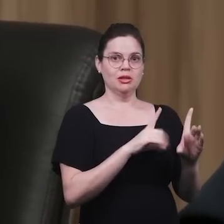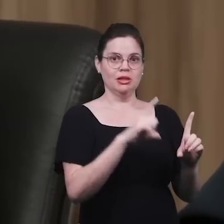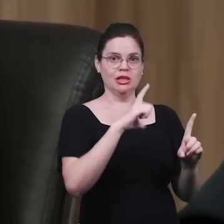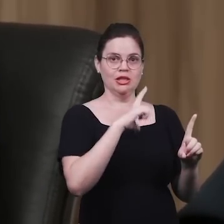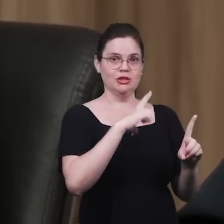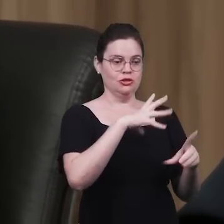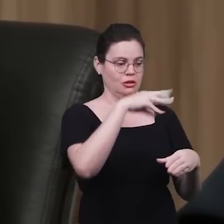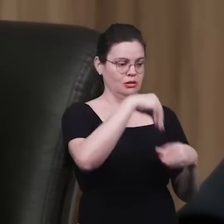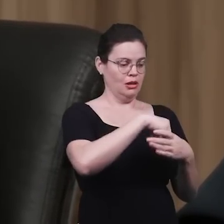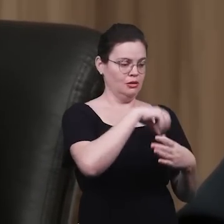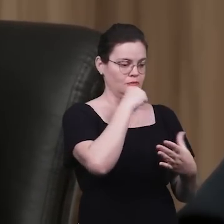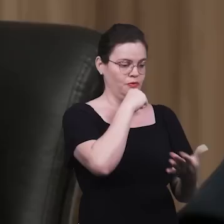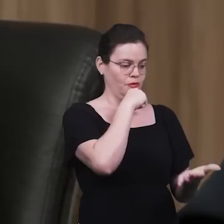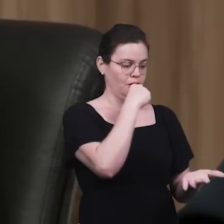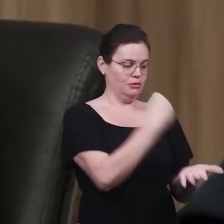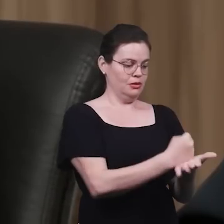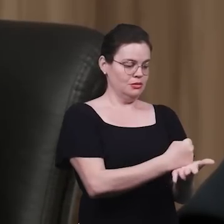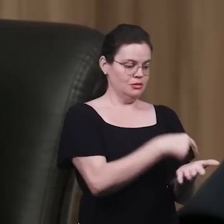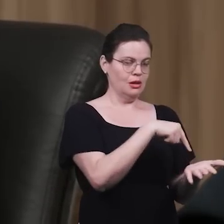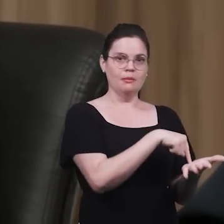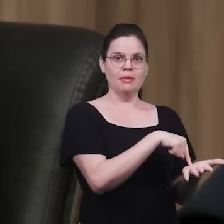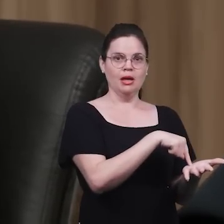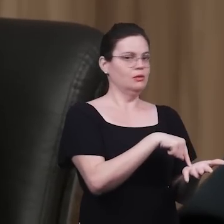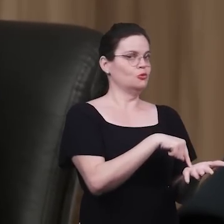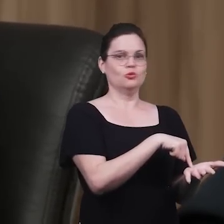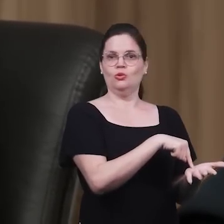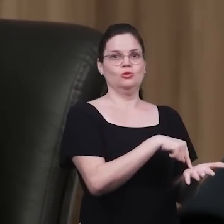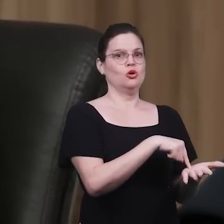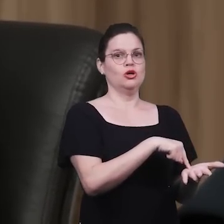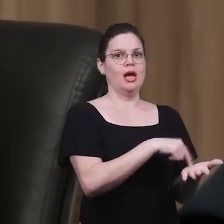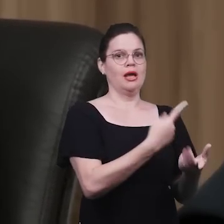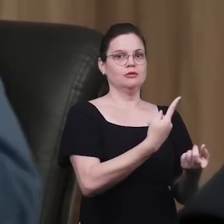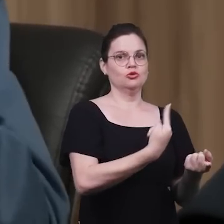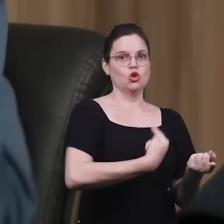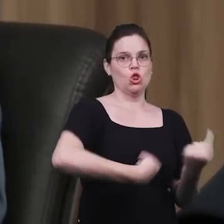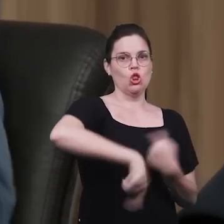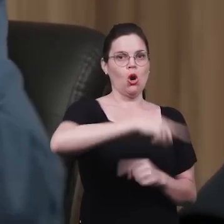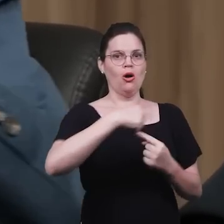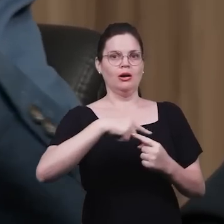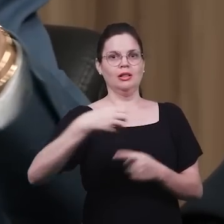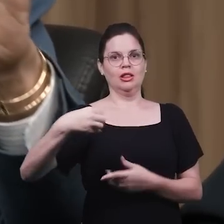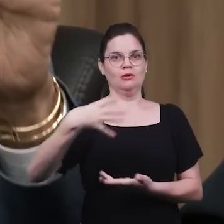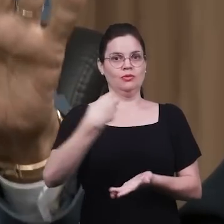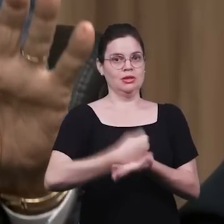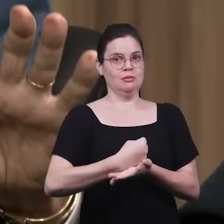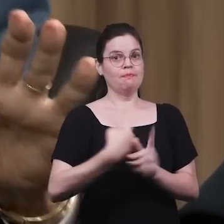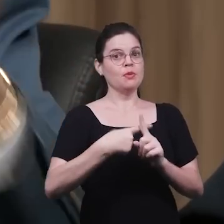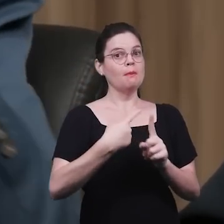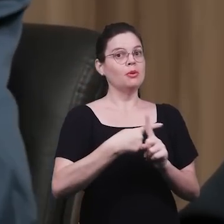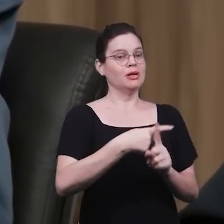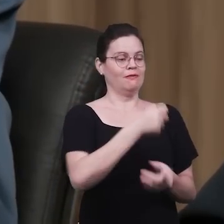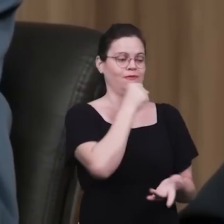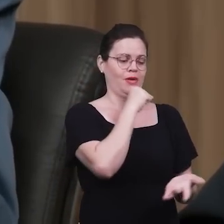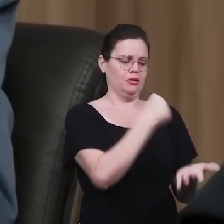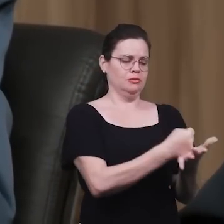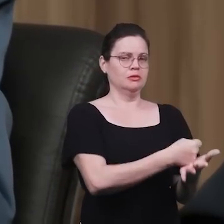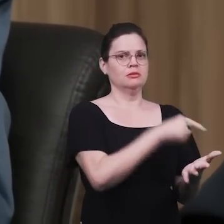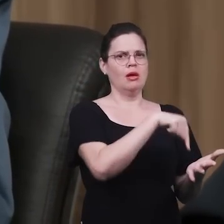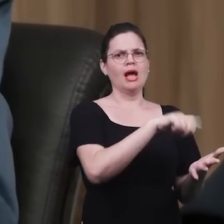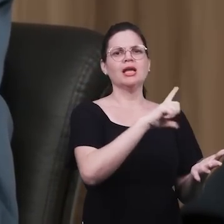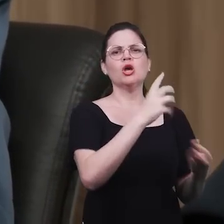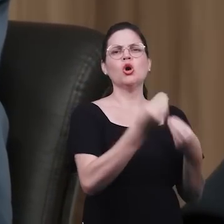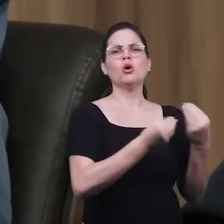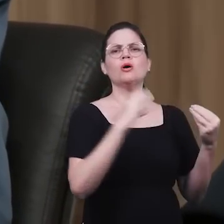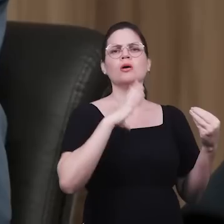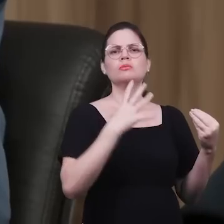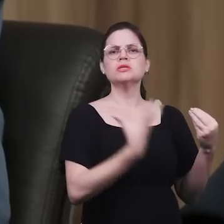mudança completamente diferente do que se esperava. Né? Uma coisa era o Velho Testamento, onde a salvação